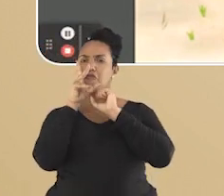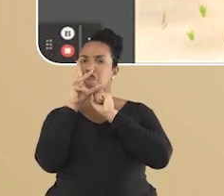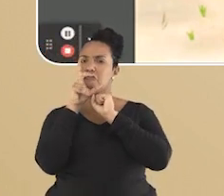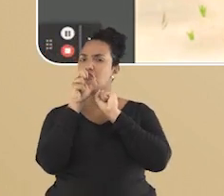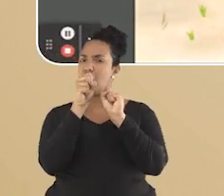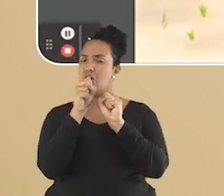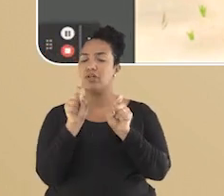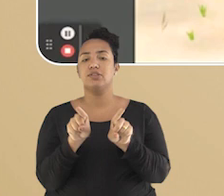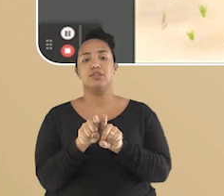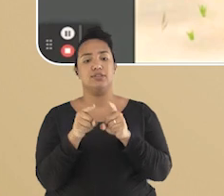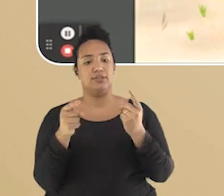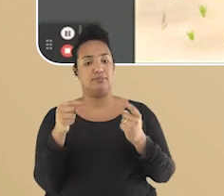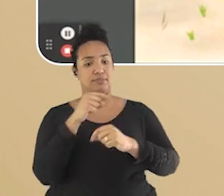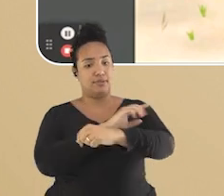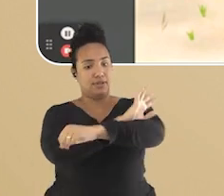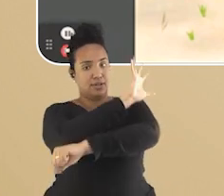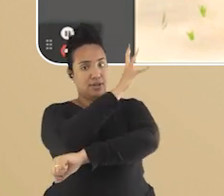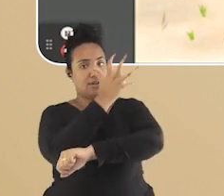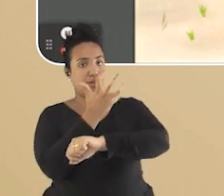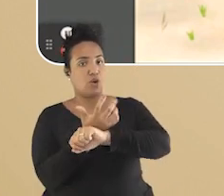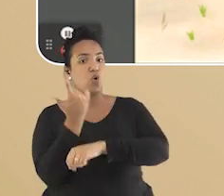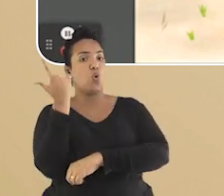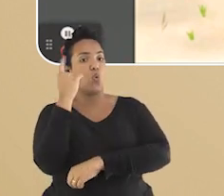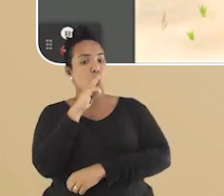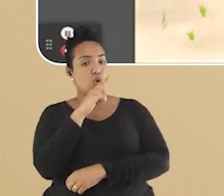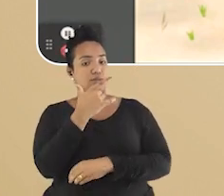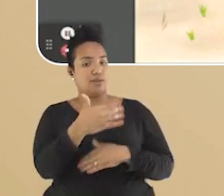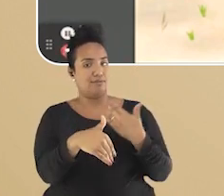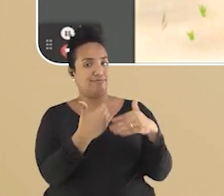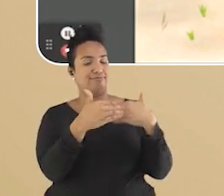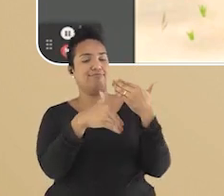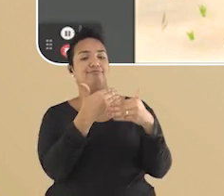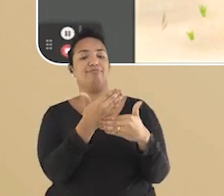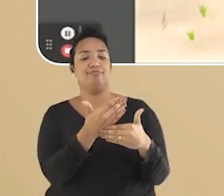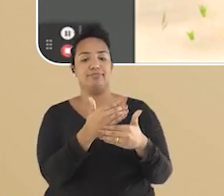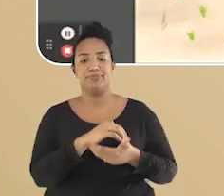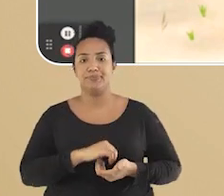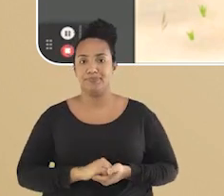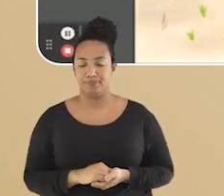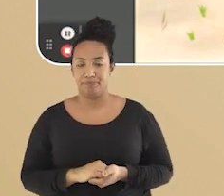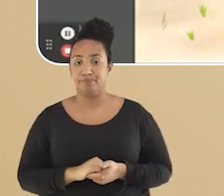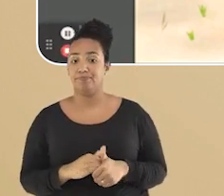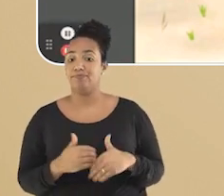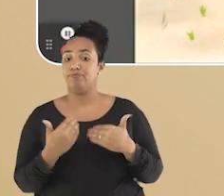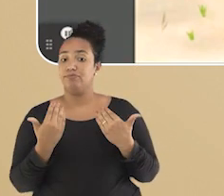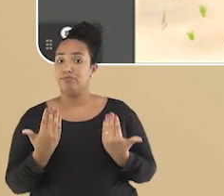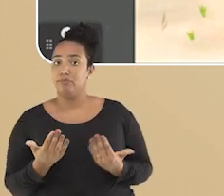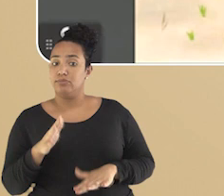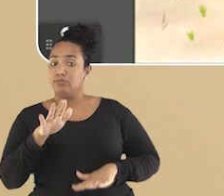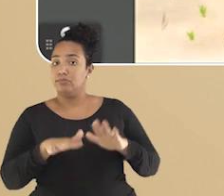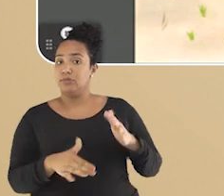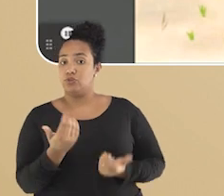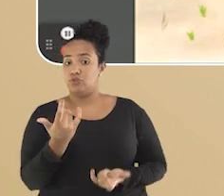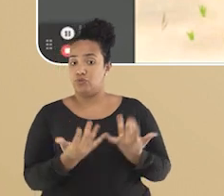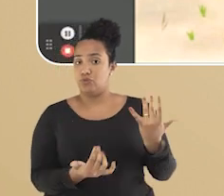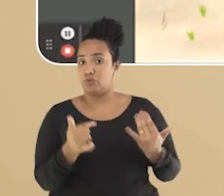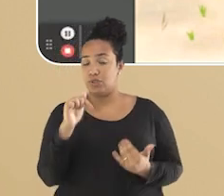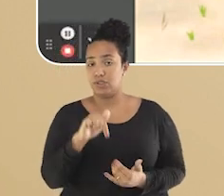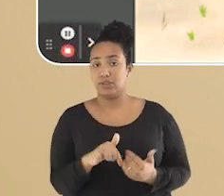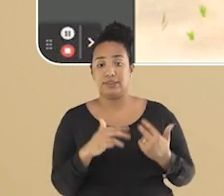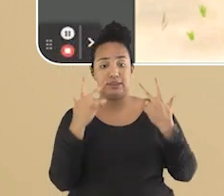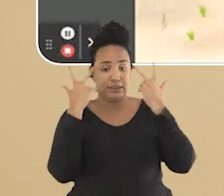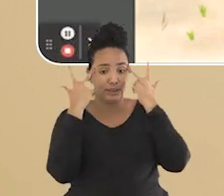e o cerrado consegue se recuperar. Em certas ocasiões, esse fogo natural